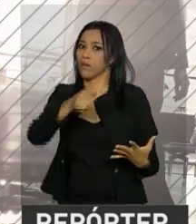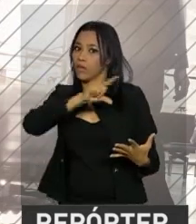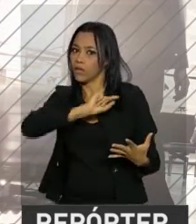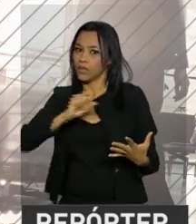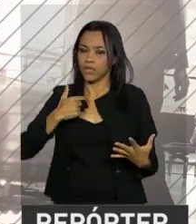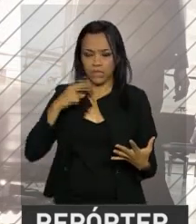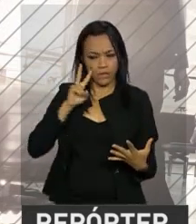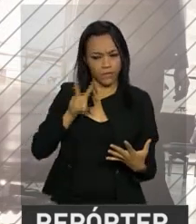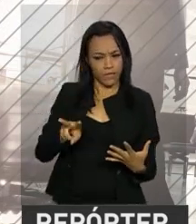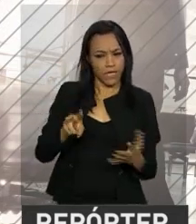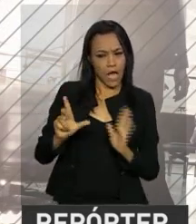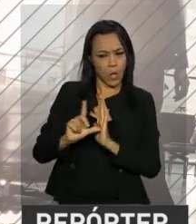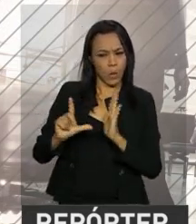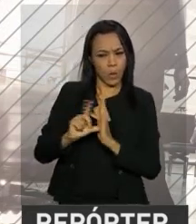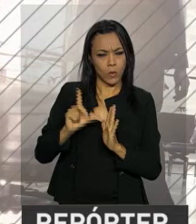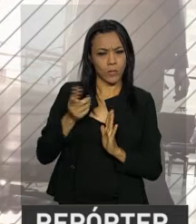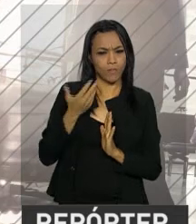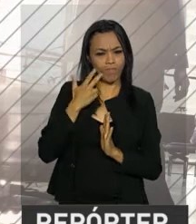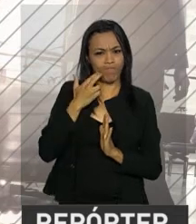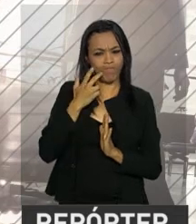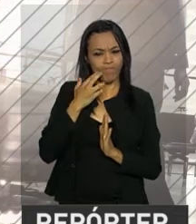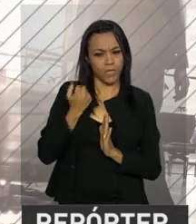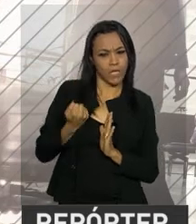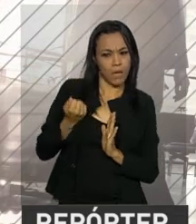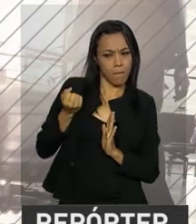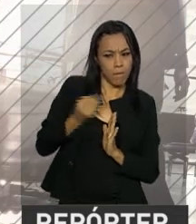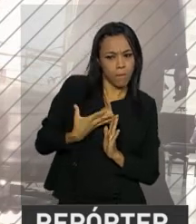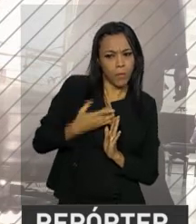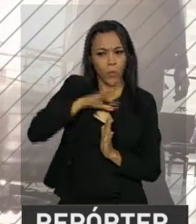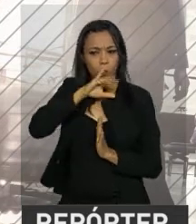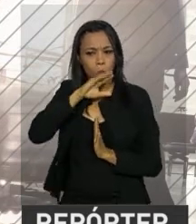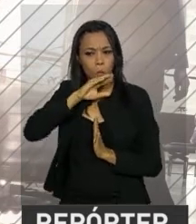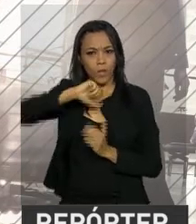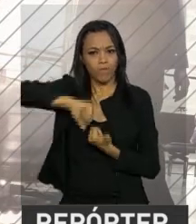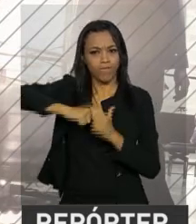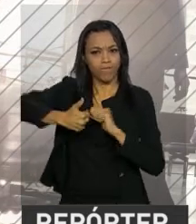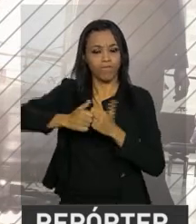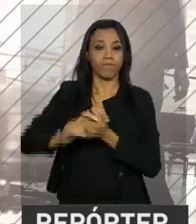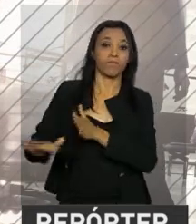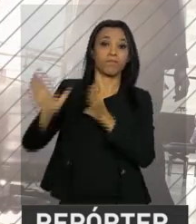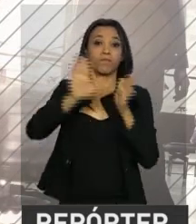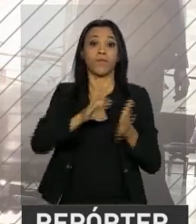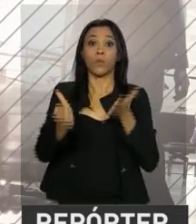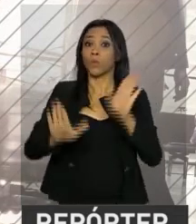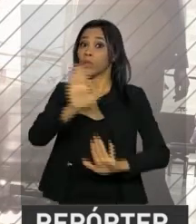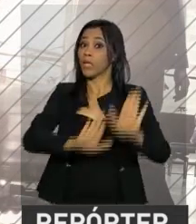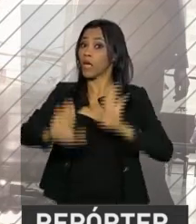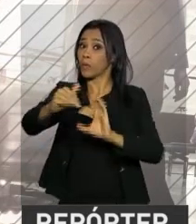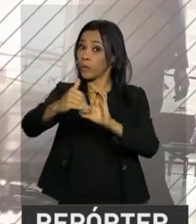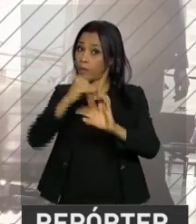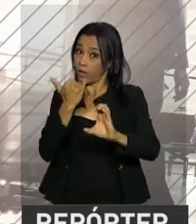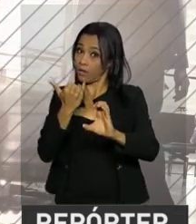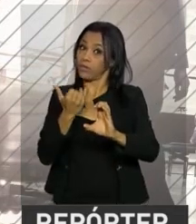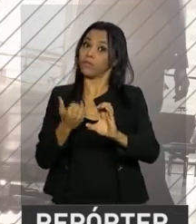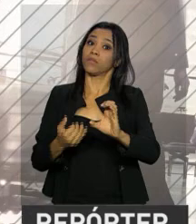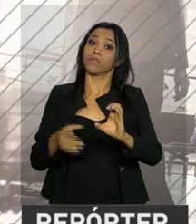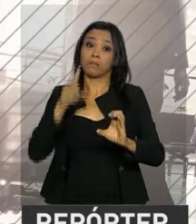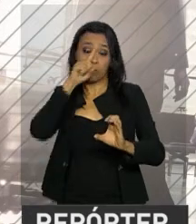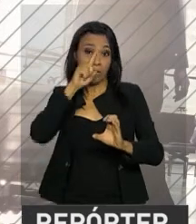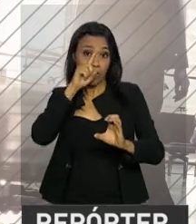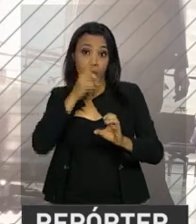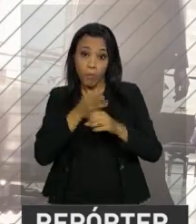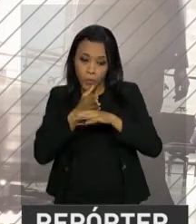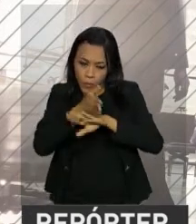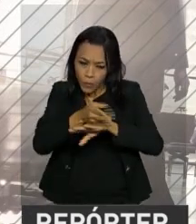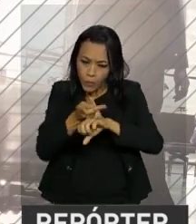sobre a reputação da loja em que pretende comprar. Cuidado com e-mails e sites fraudulentos. Procure no